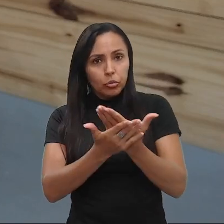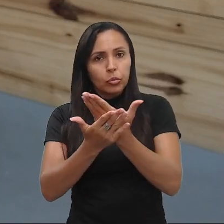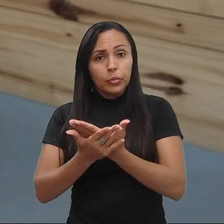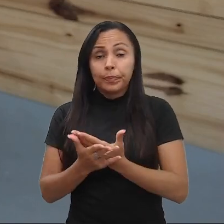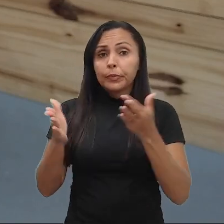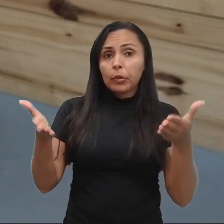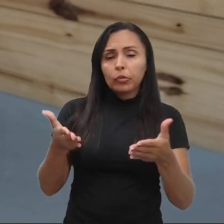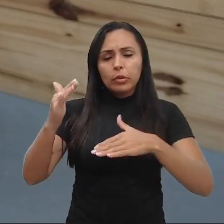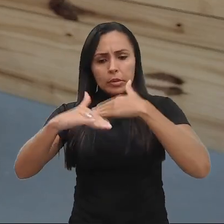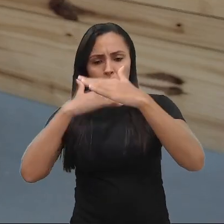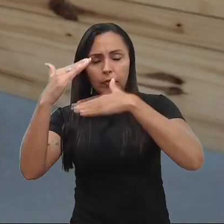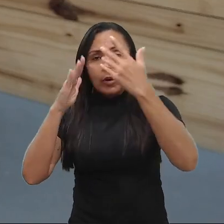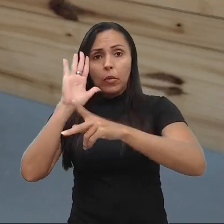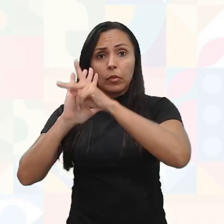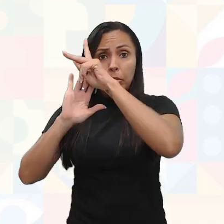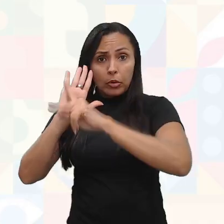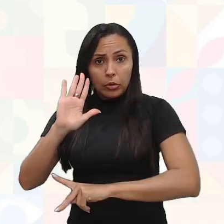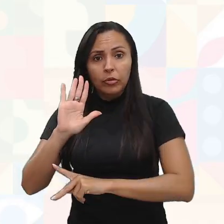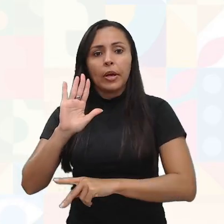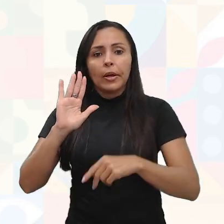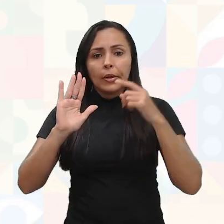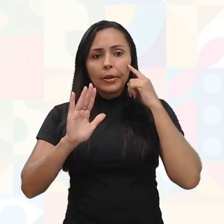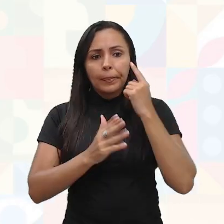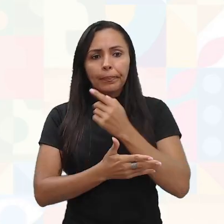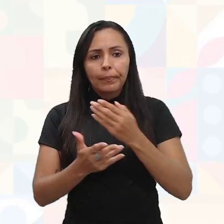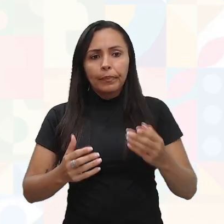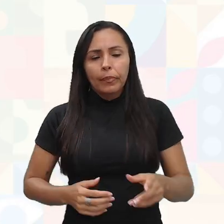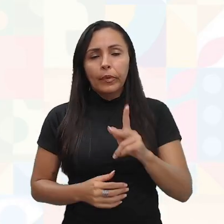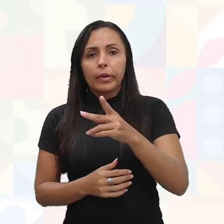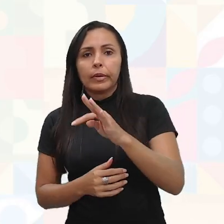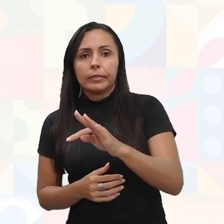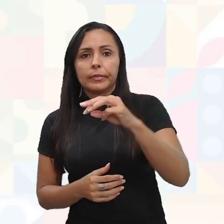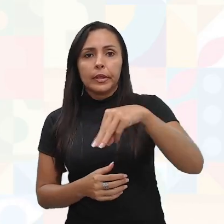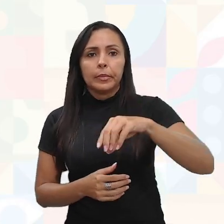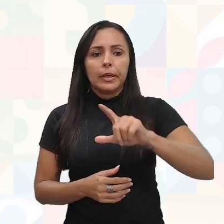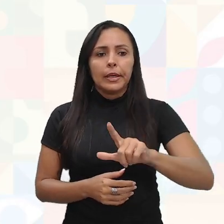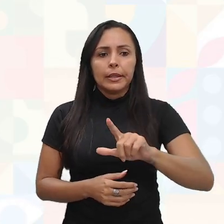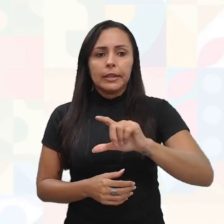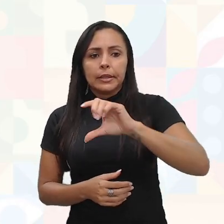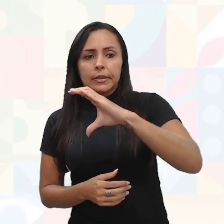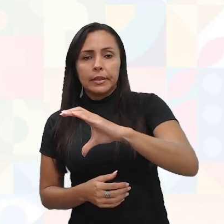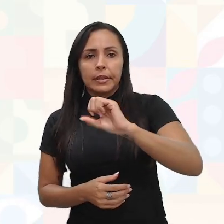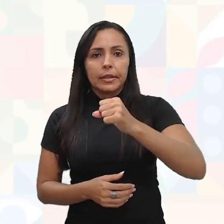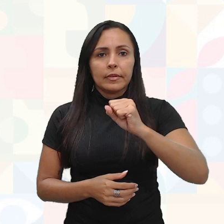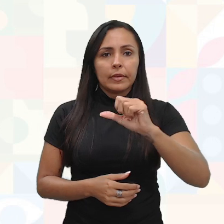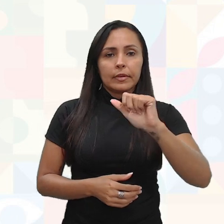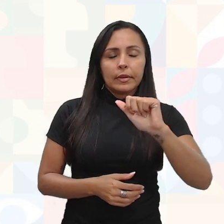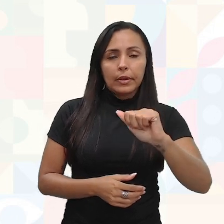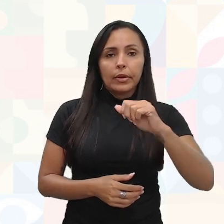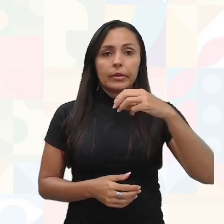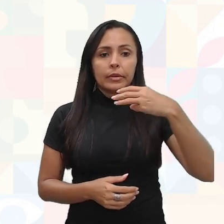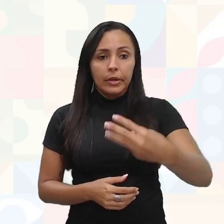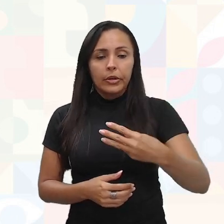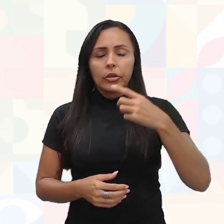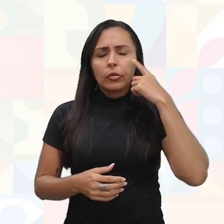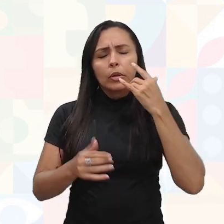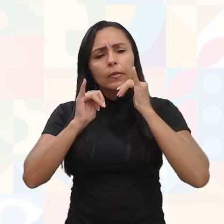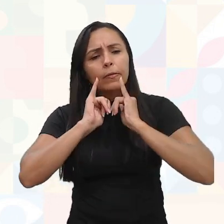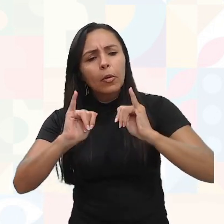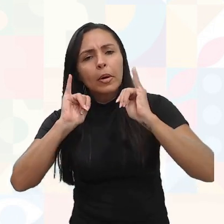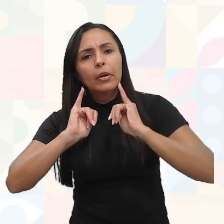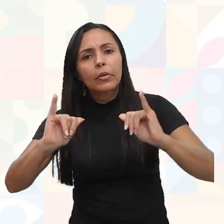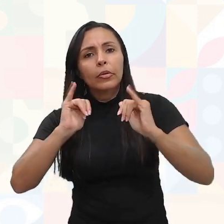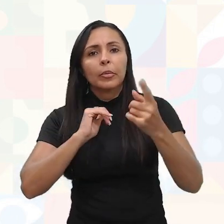de desenvolver um projeto HTML com CSS, né? E hoje eu vou passar algumas informações,